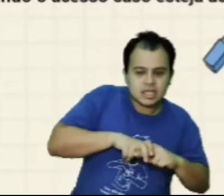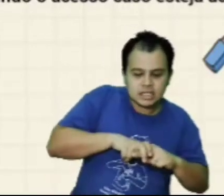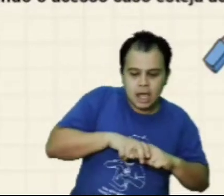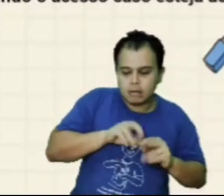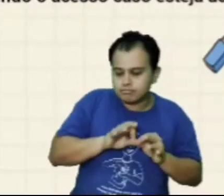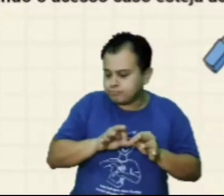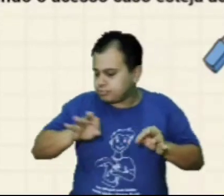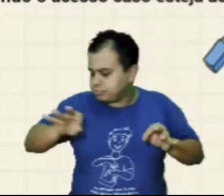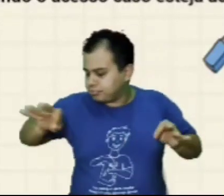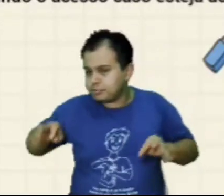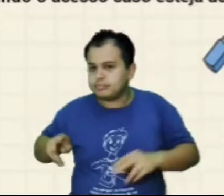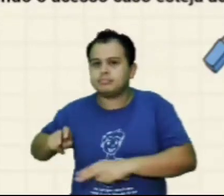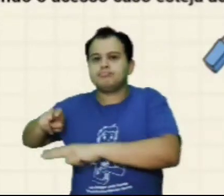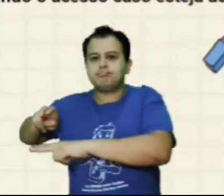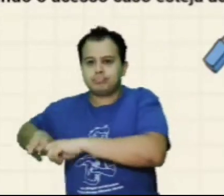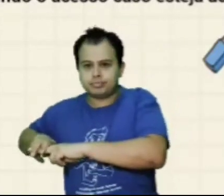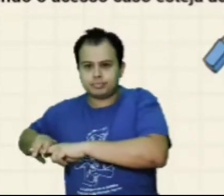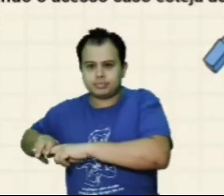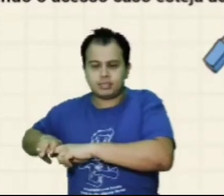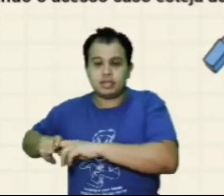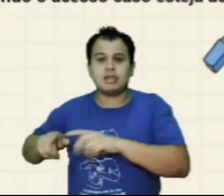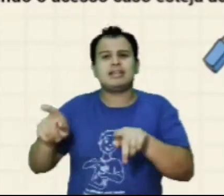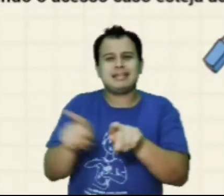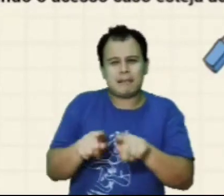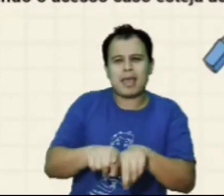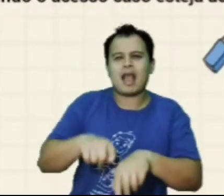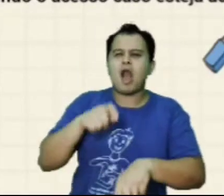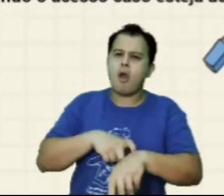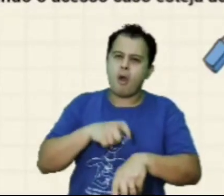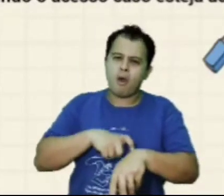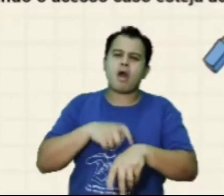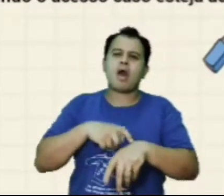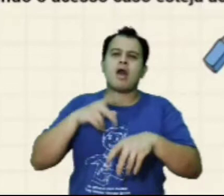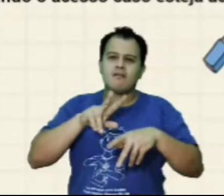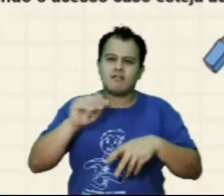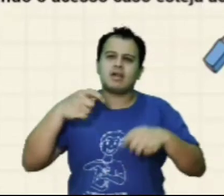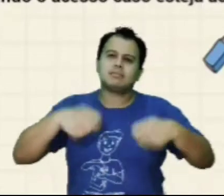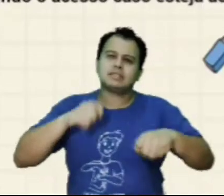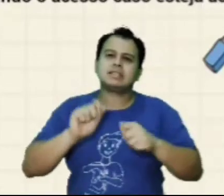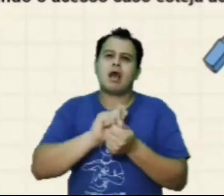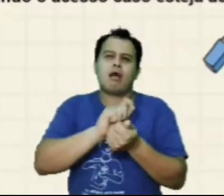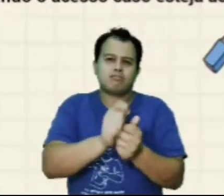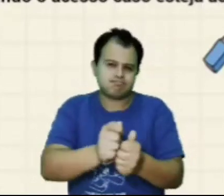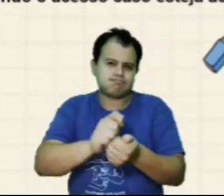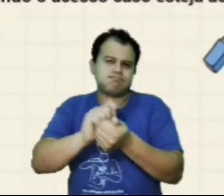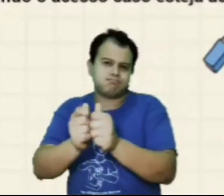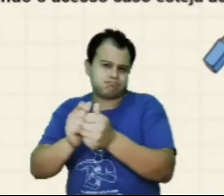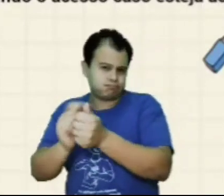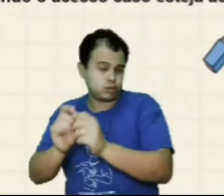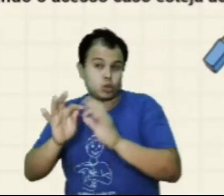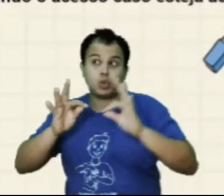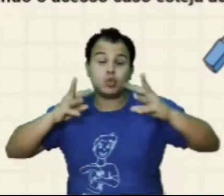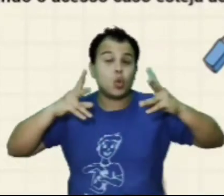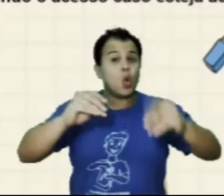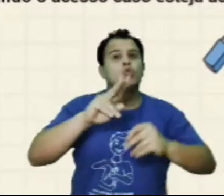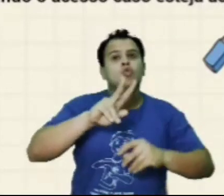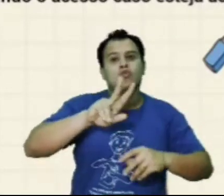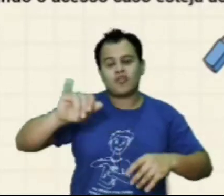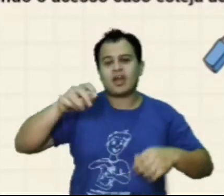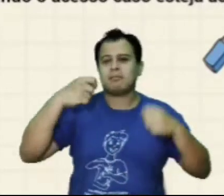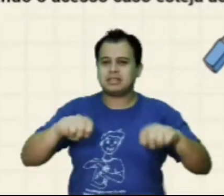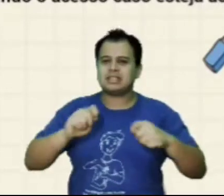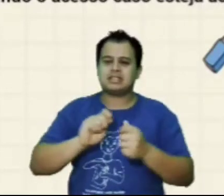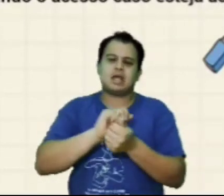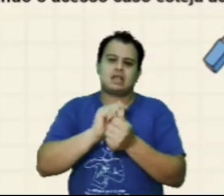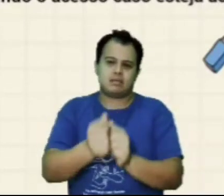totalmente aglomeração, além dos horários mais flexíveis com relação à merenda e tudo mais. Todos os espaços vão ter que estar